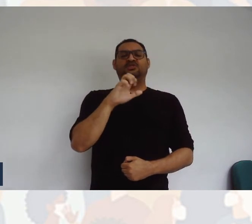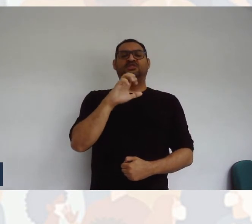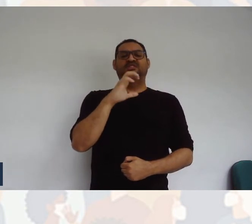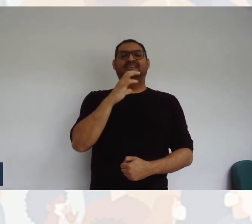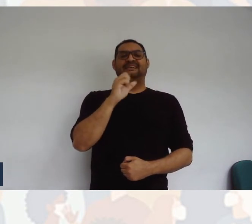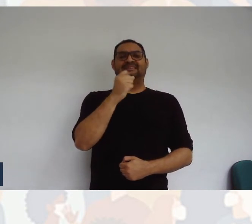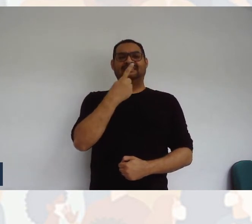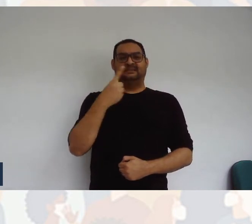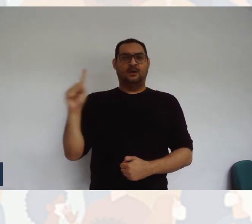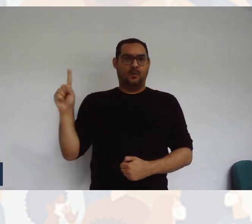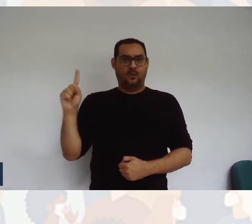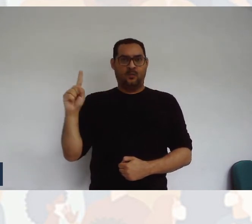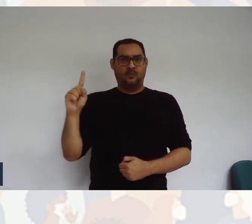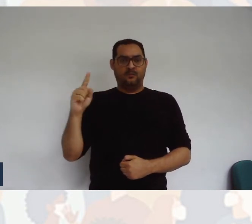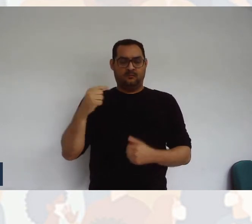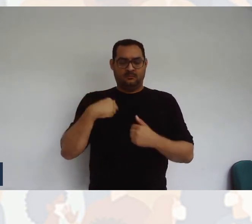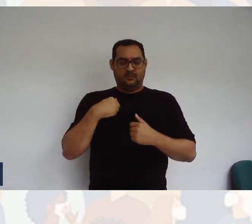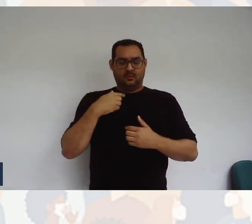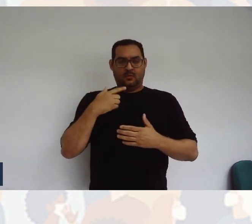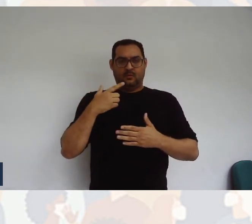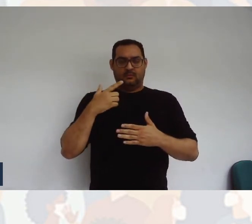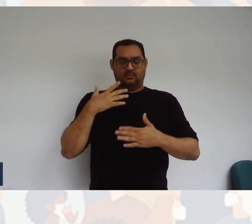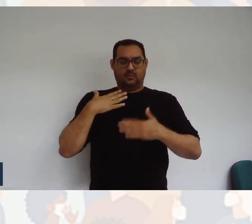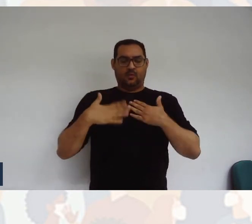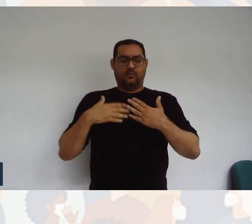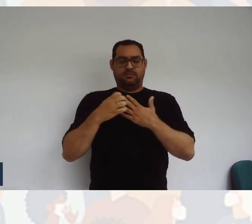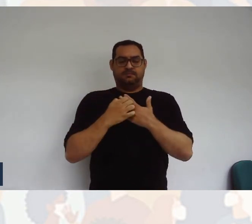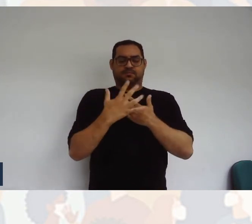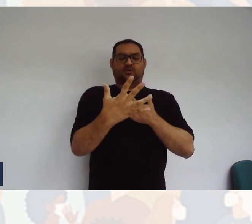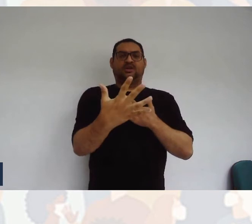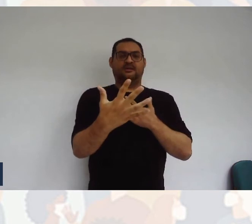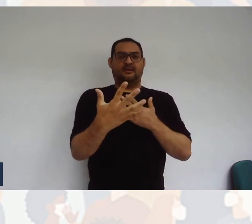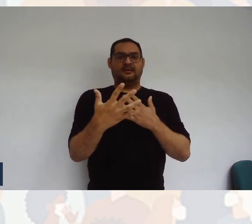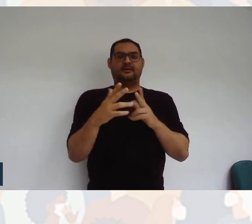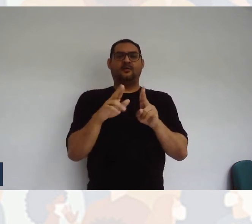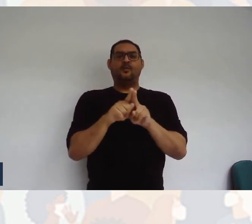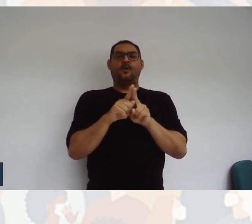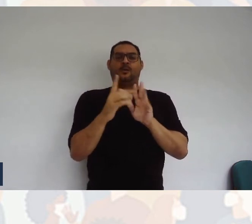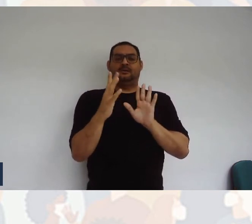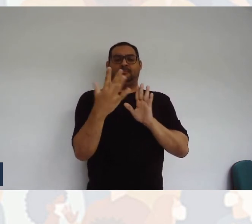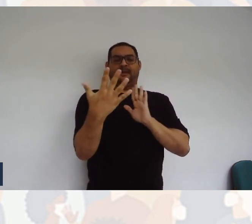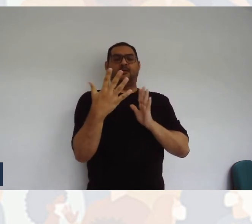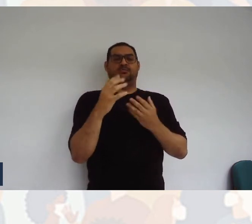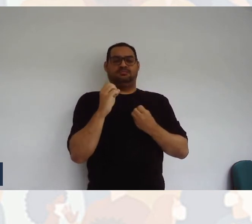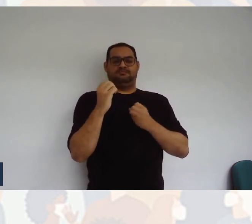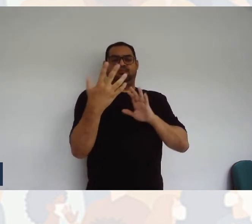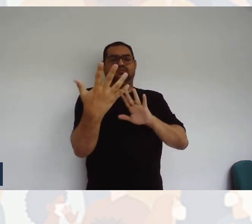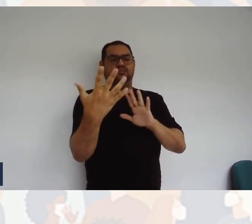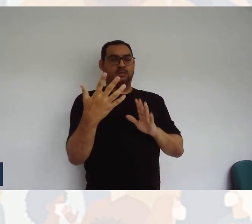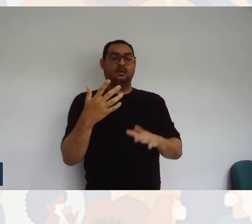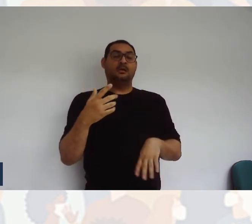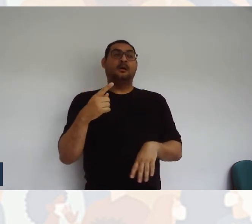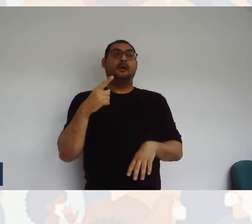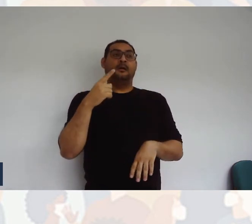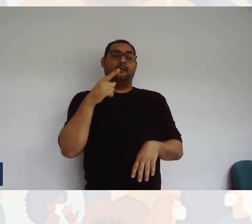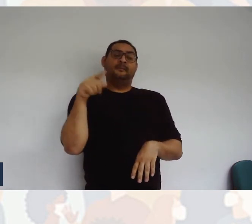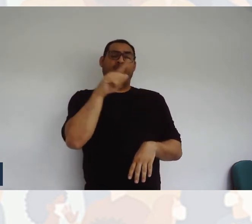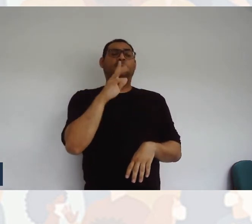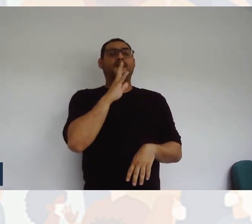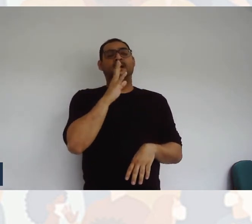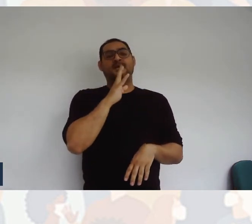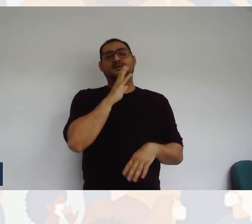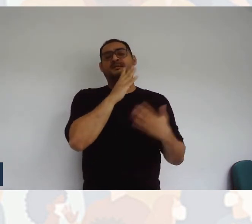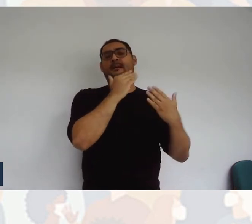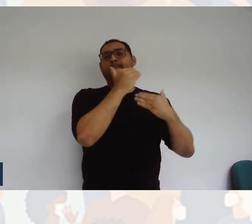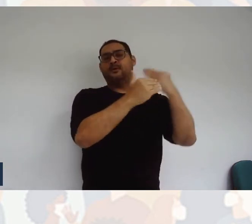muito interessante, porque é um processo com o qual nós estamos muito familiarizados. Até